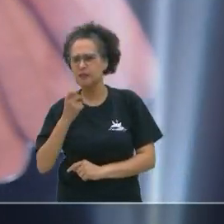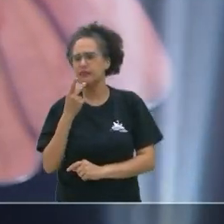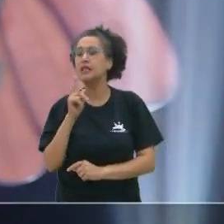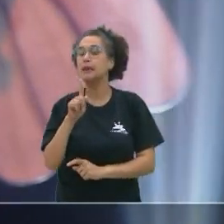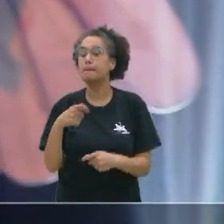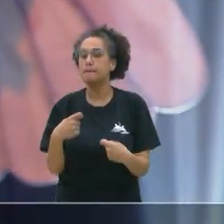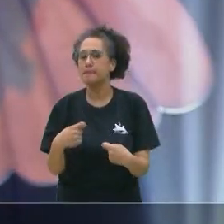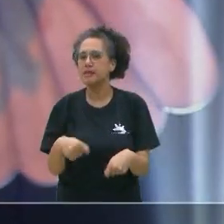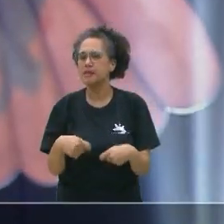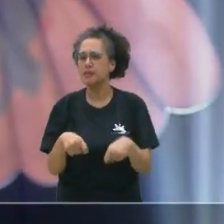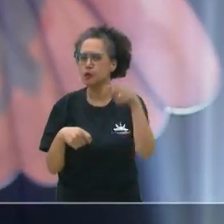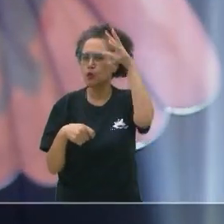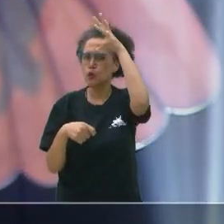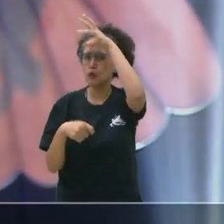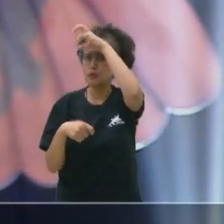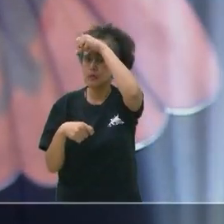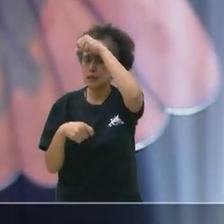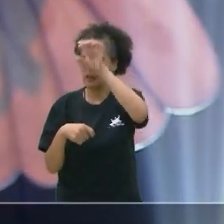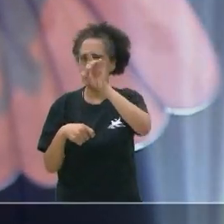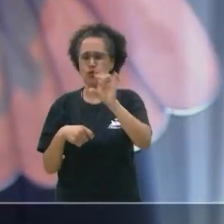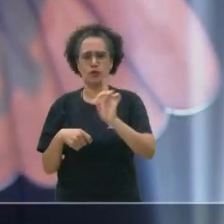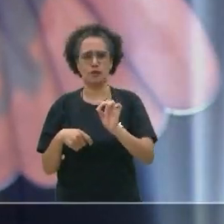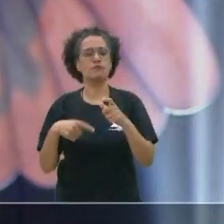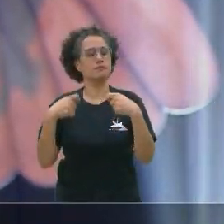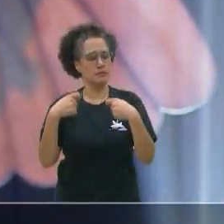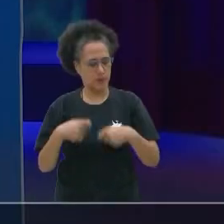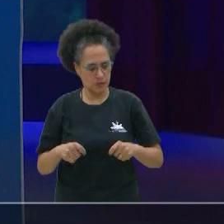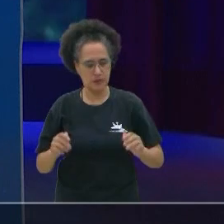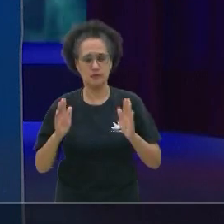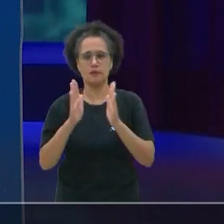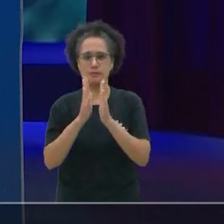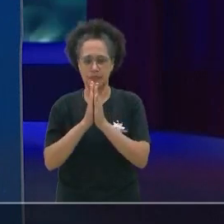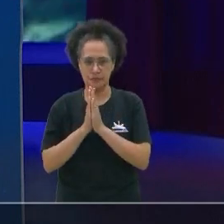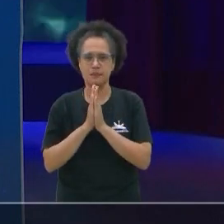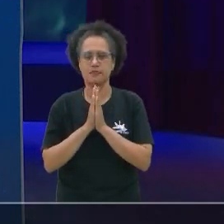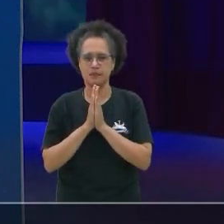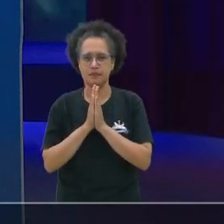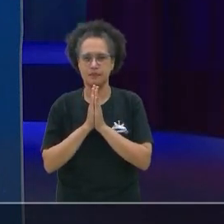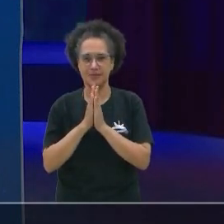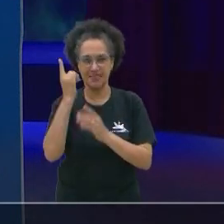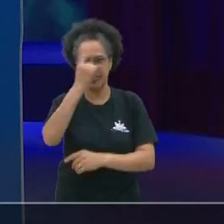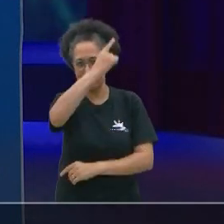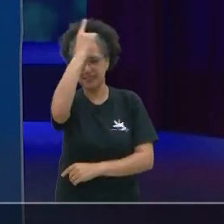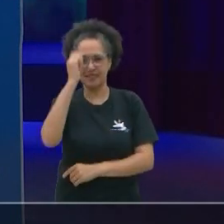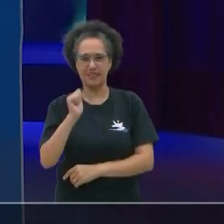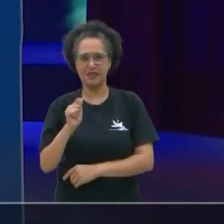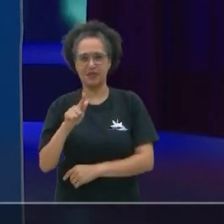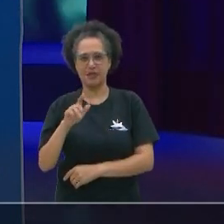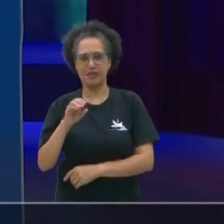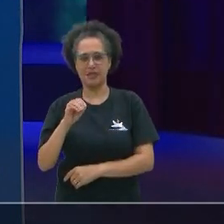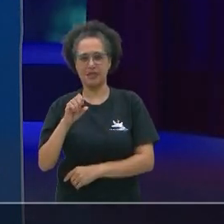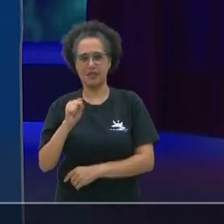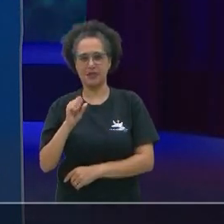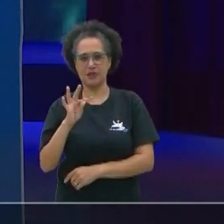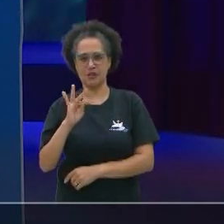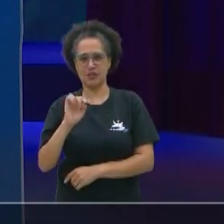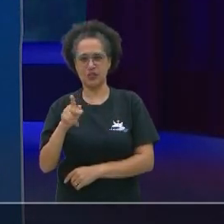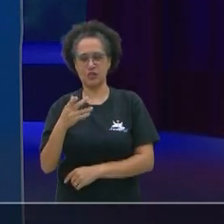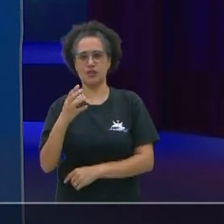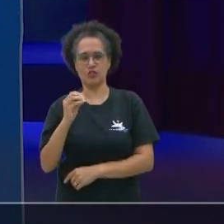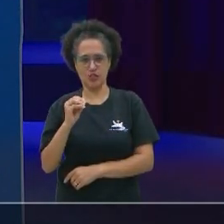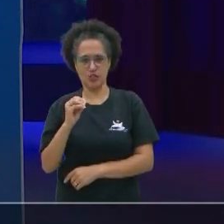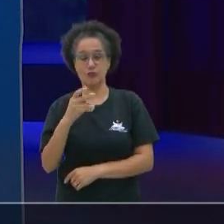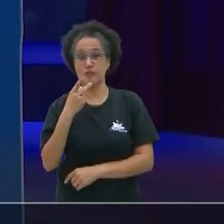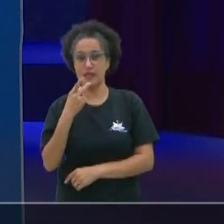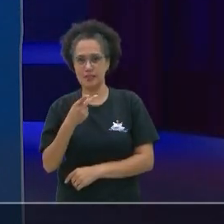também rezar. E Santo Agostinho diz: crer para entender, entender para